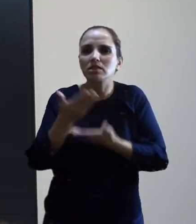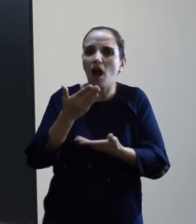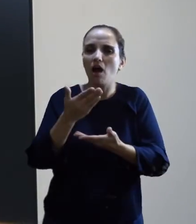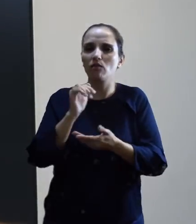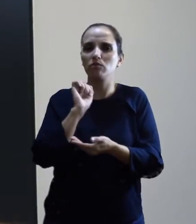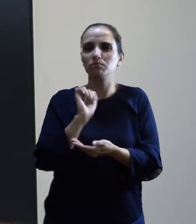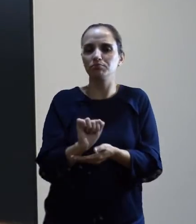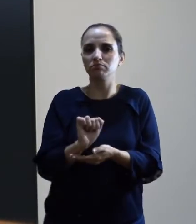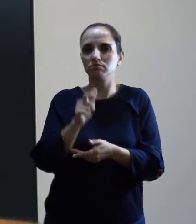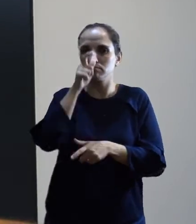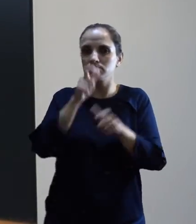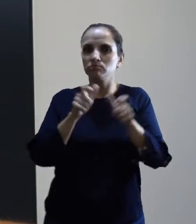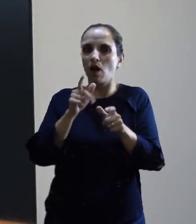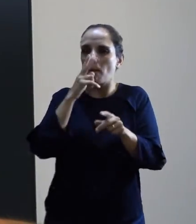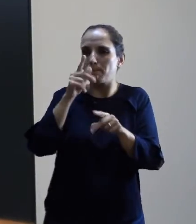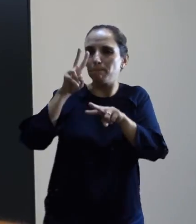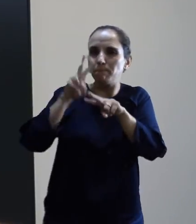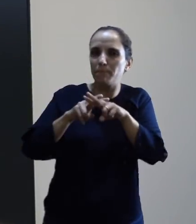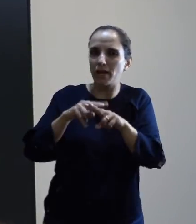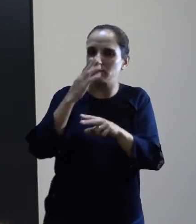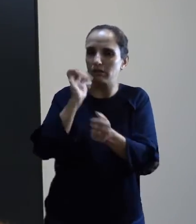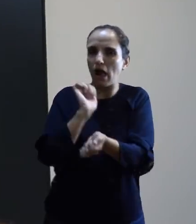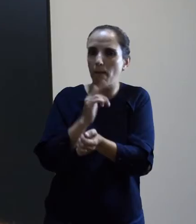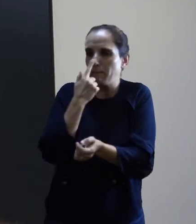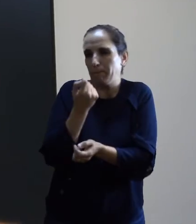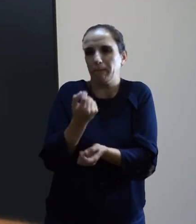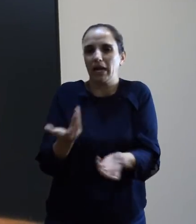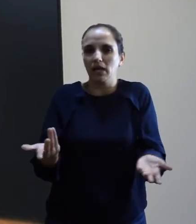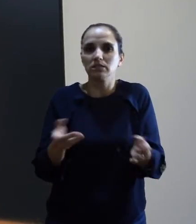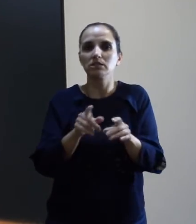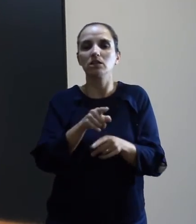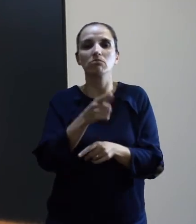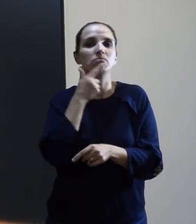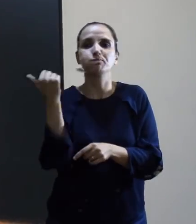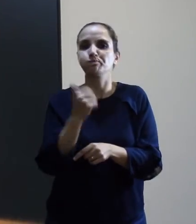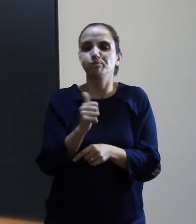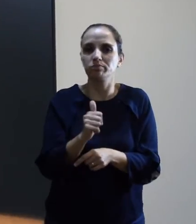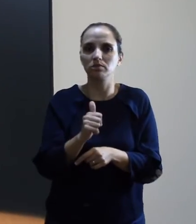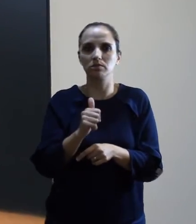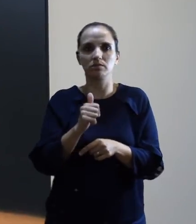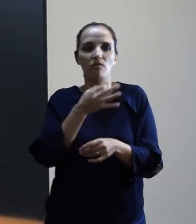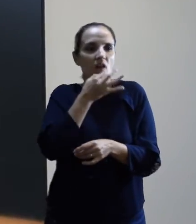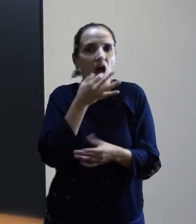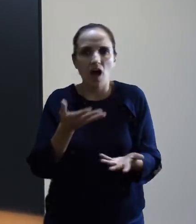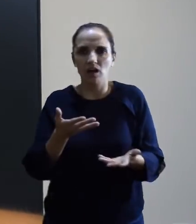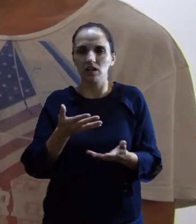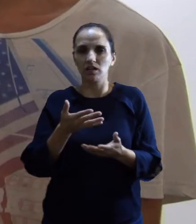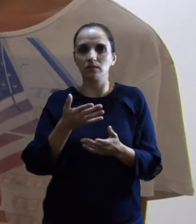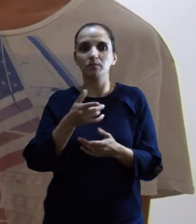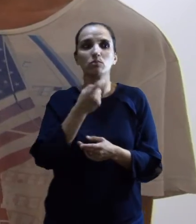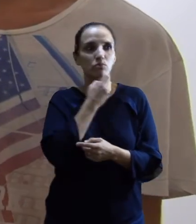o tráfico, que as pessoas estão aprisionadas praticamente e não podem